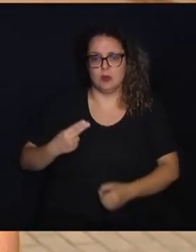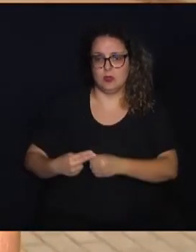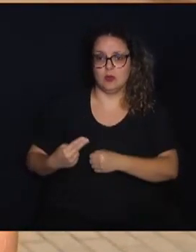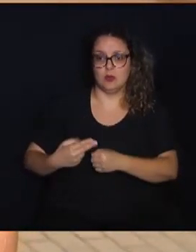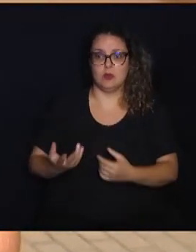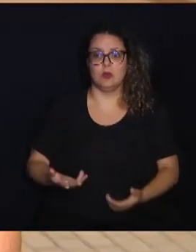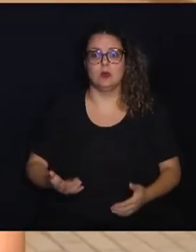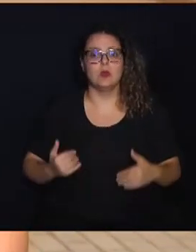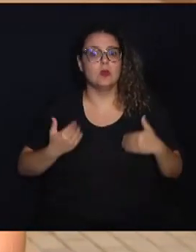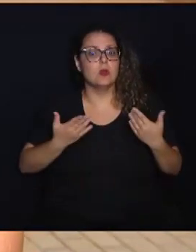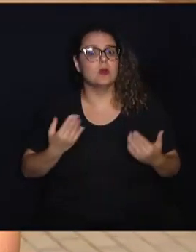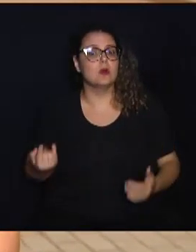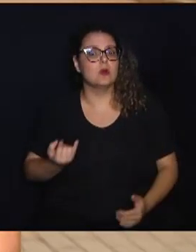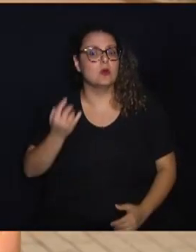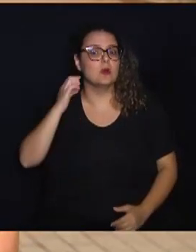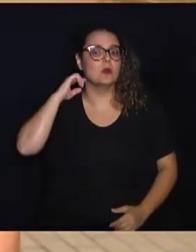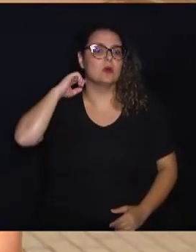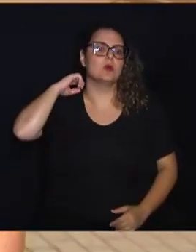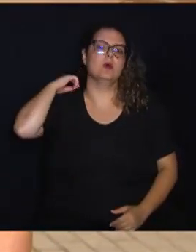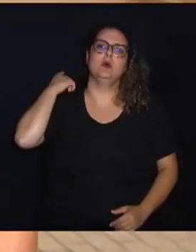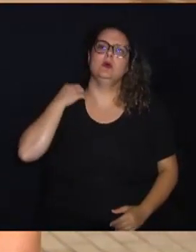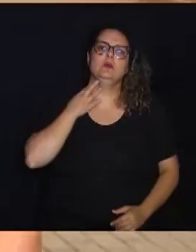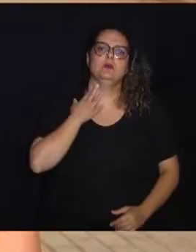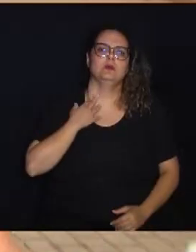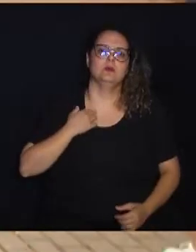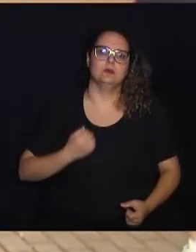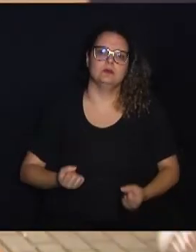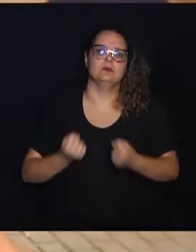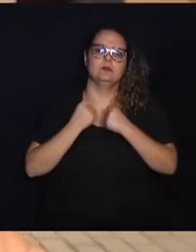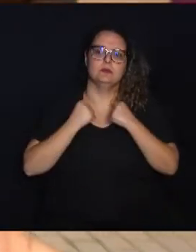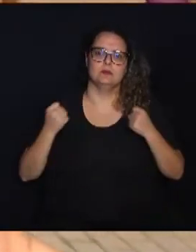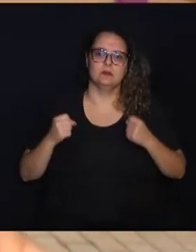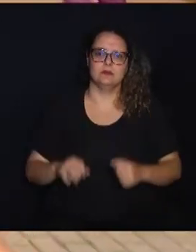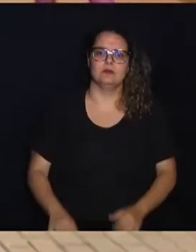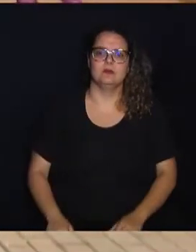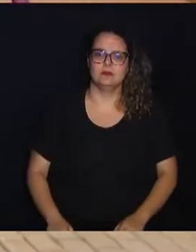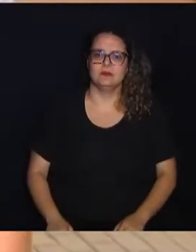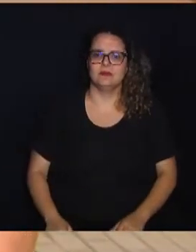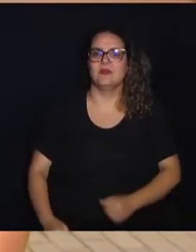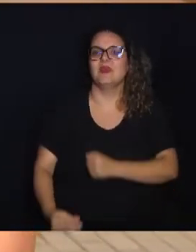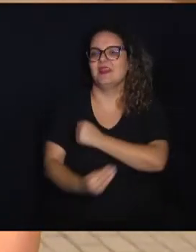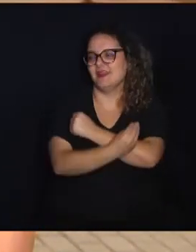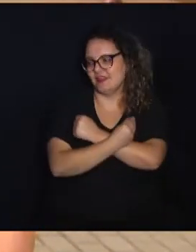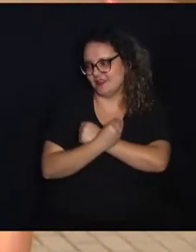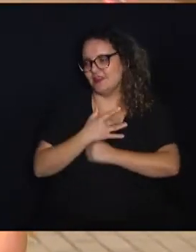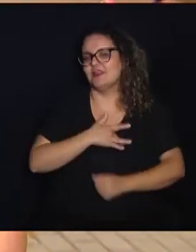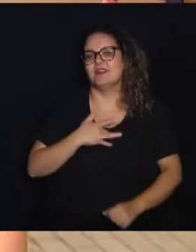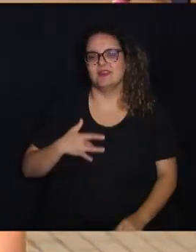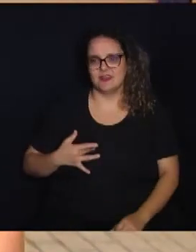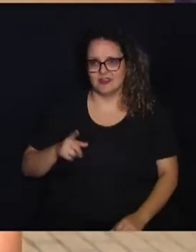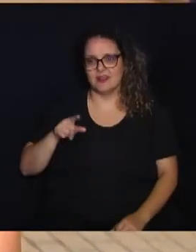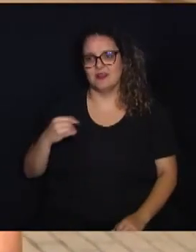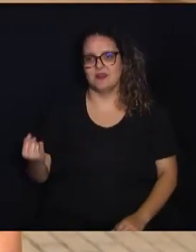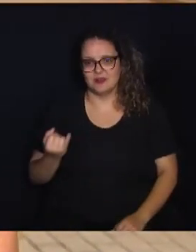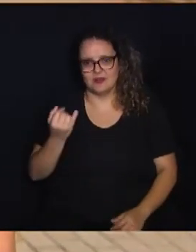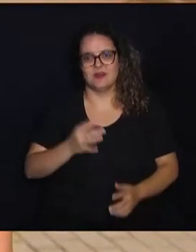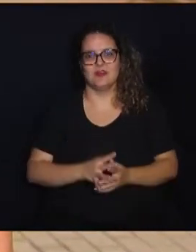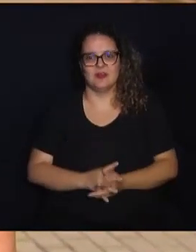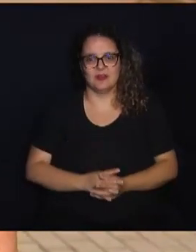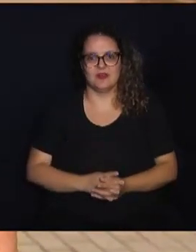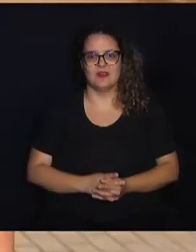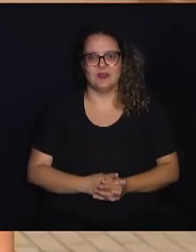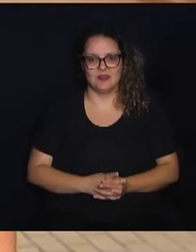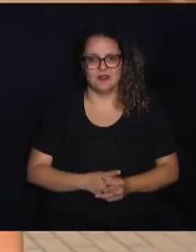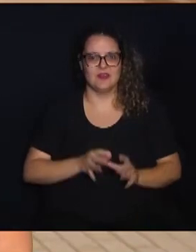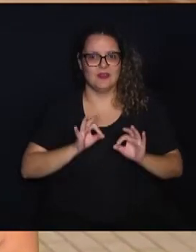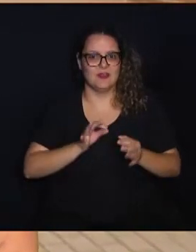E qual que é a importância de se manter uma atividade física? Cuidar da saúde, né? Esse é o importante. Tá sempre certo. atividade.